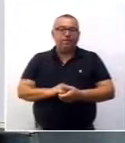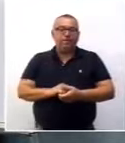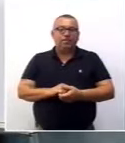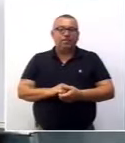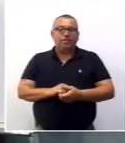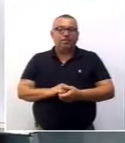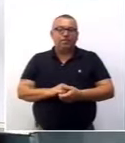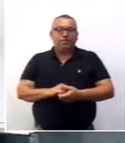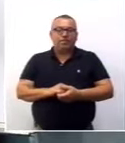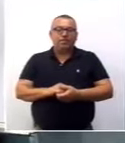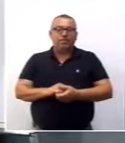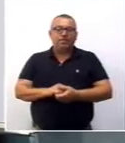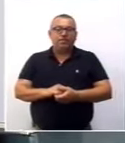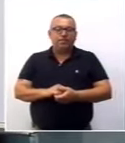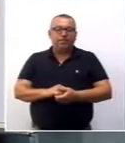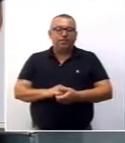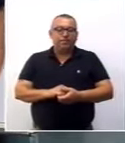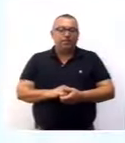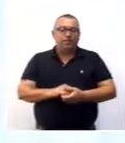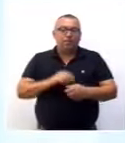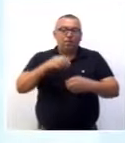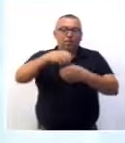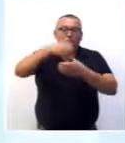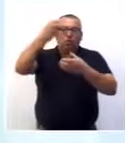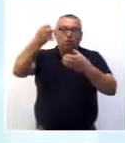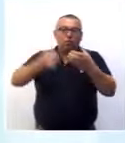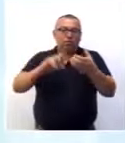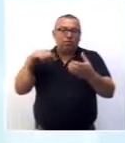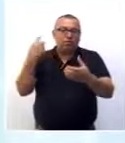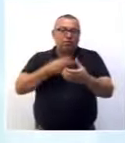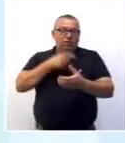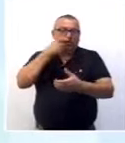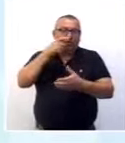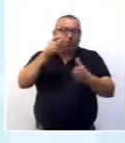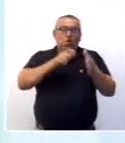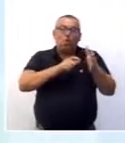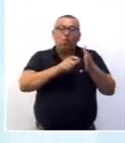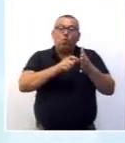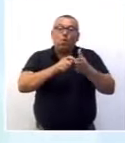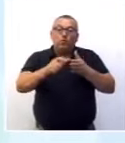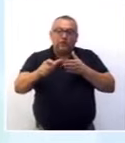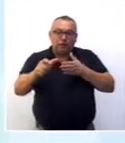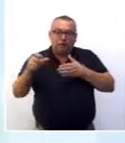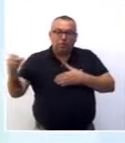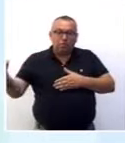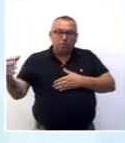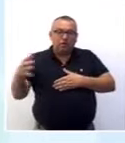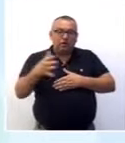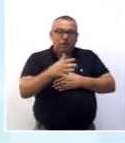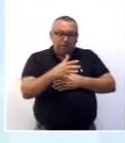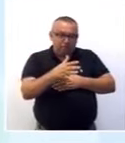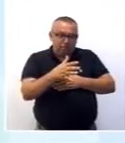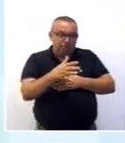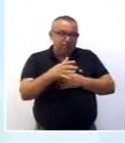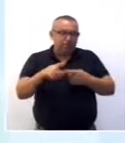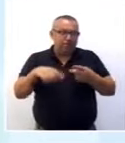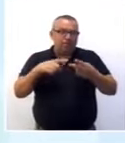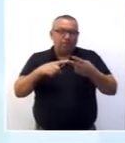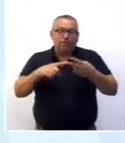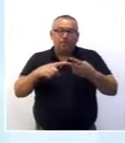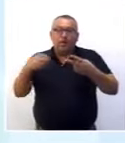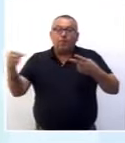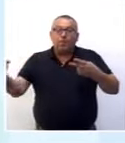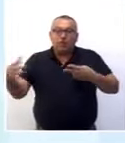Bom, o conteúdo que nós vamos ver, né? O conceito de modernidade, a modernidade